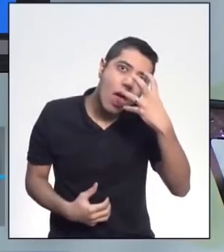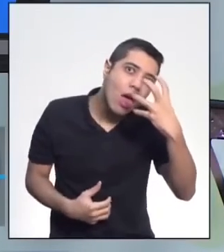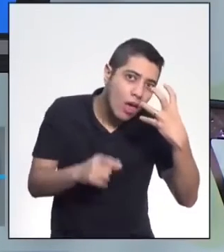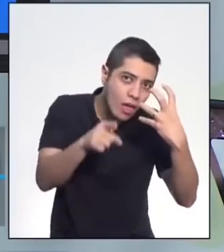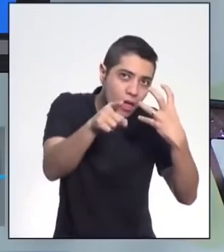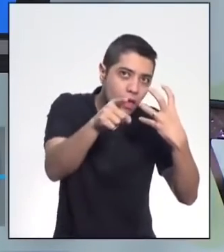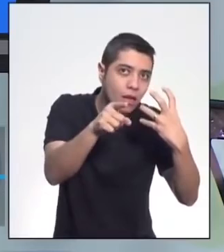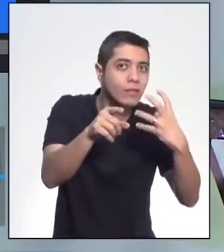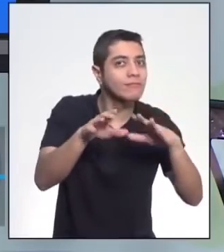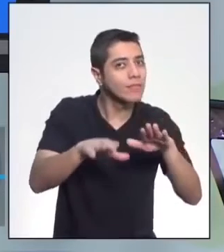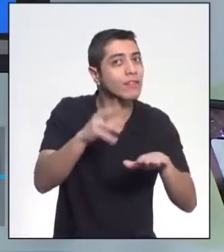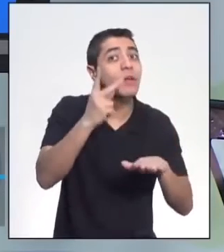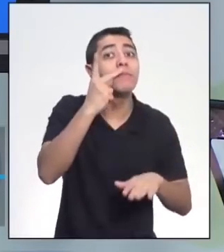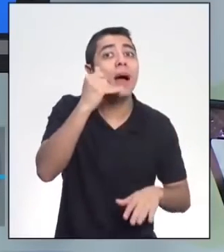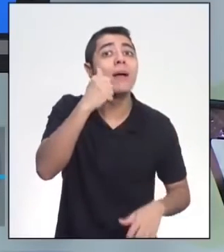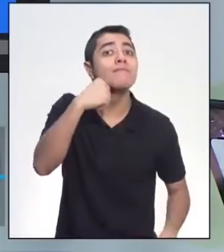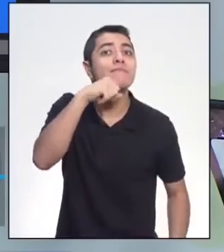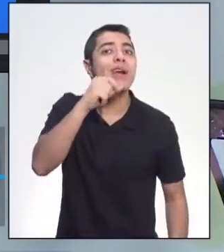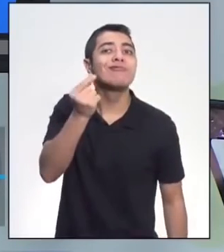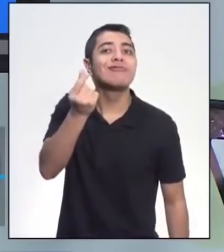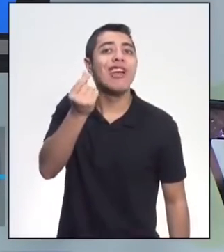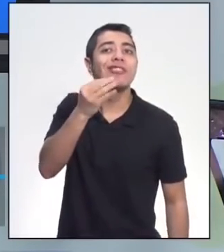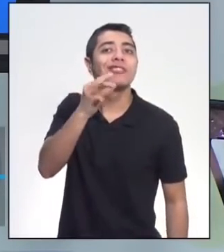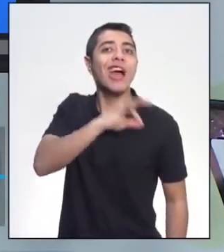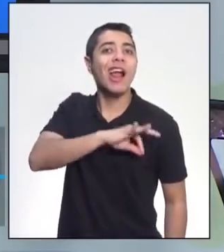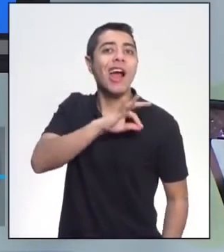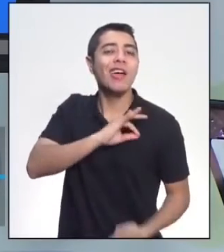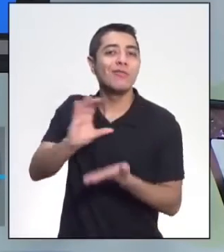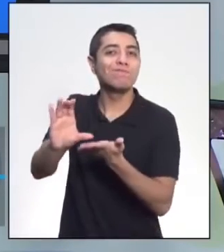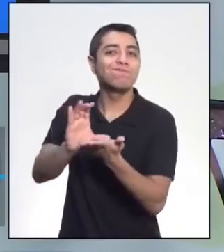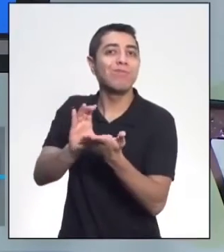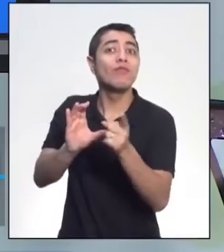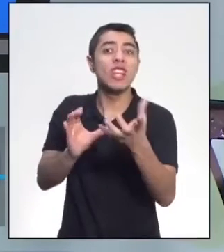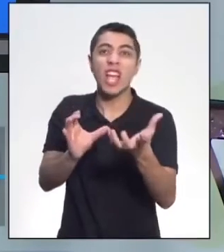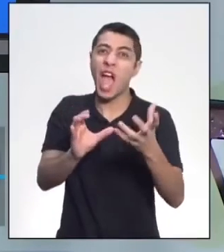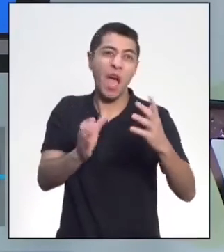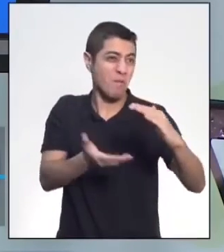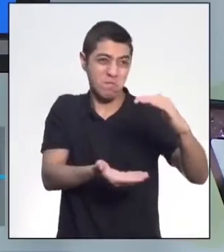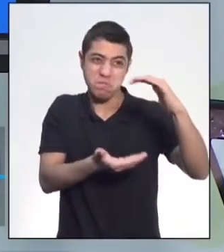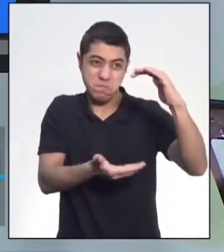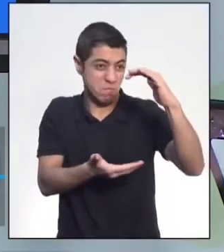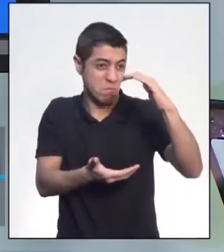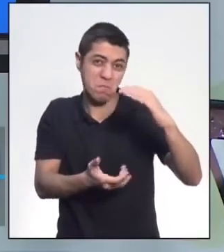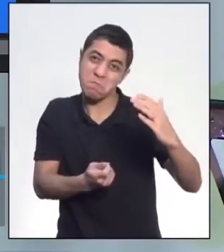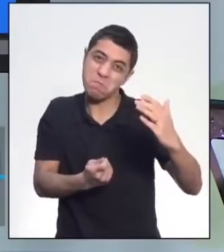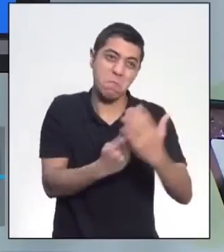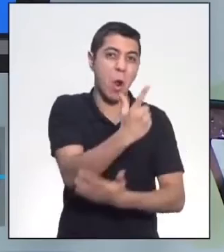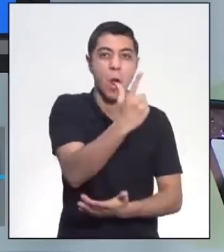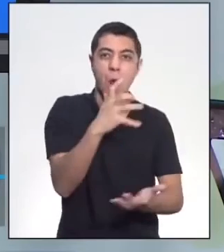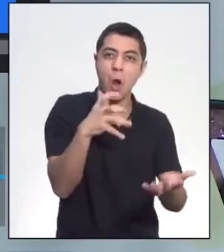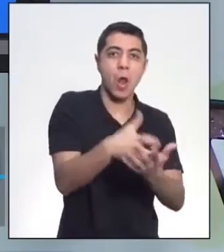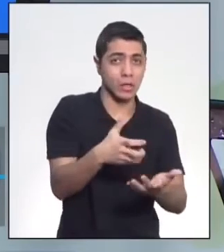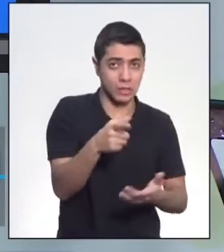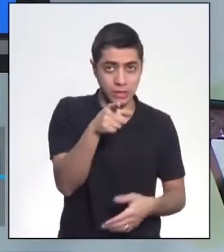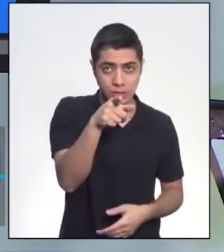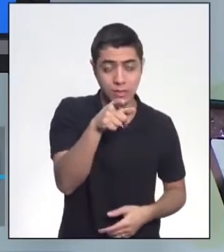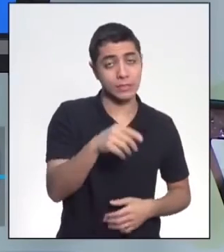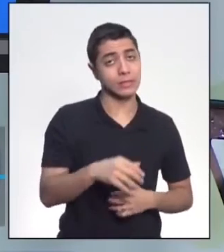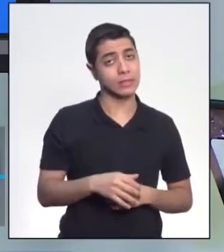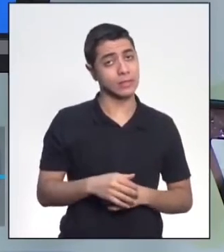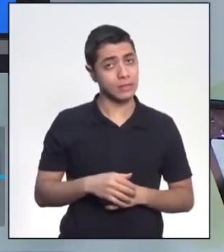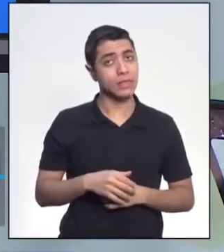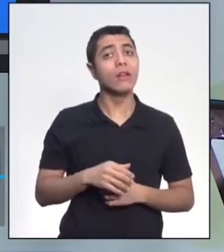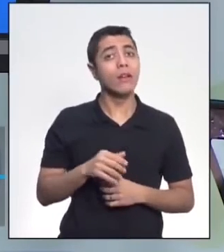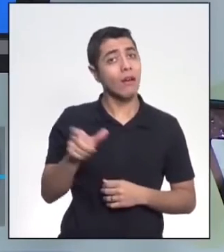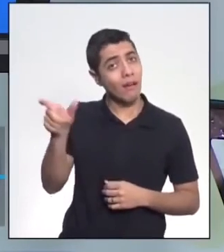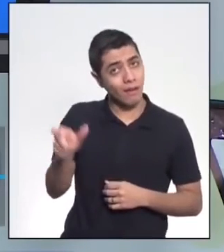que é o salário dos pais de vocês. É importante a gente refletir sobre, né, a fala do psicólogo, né, porque nem sempre a gente